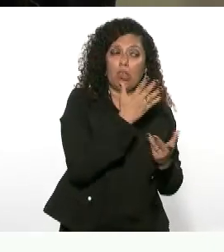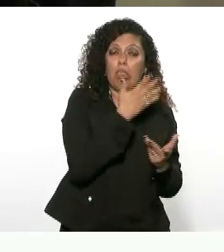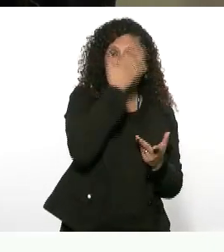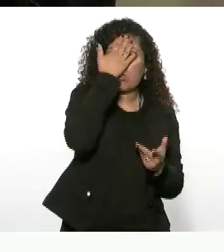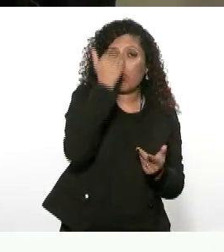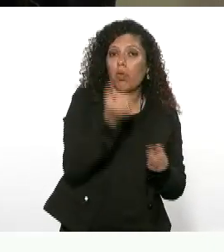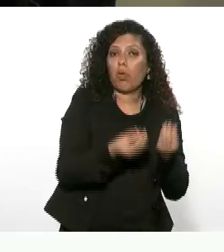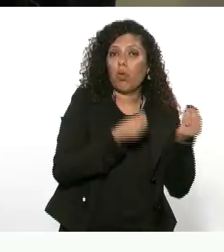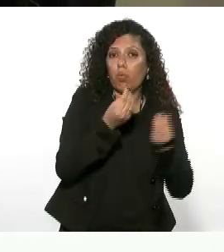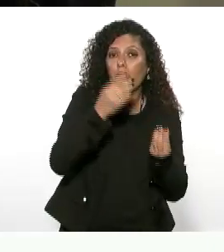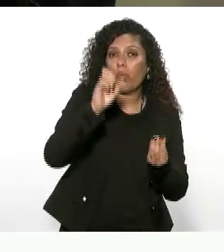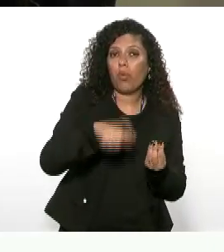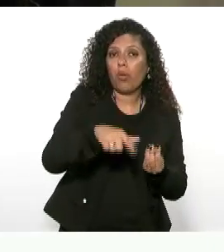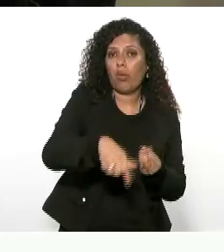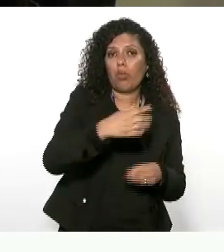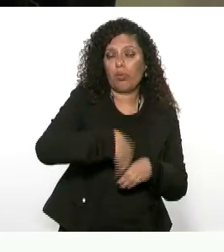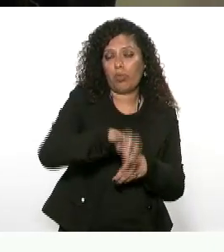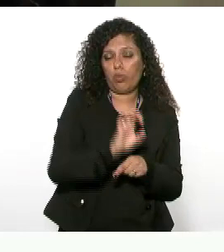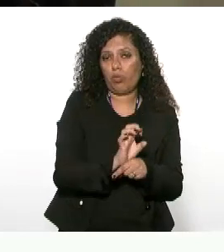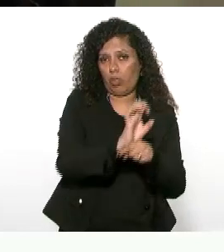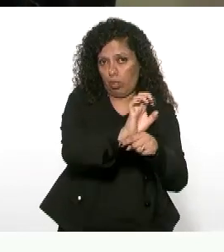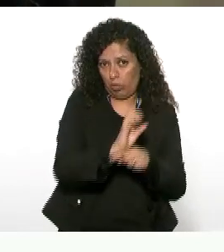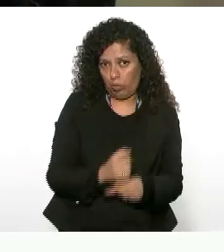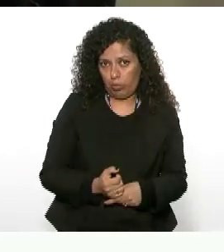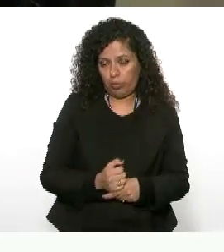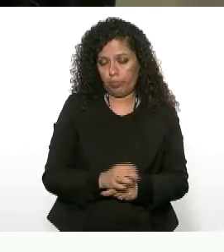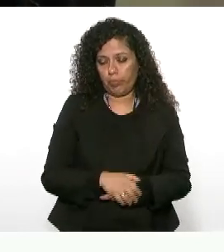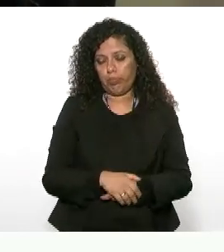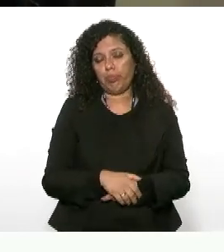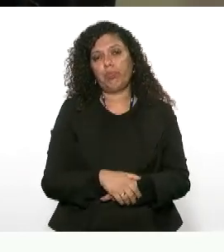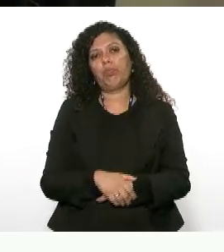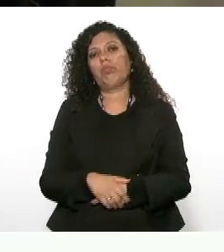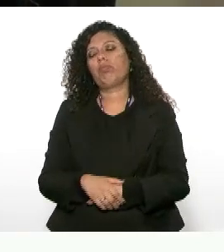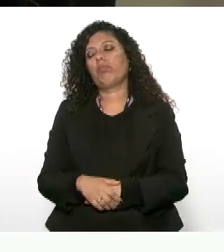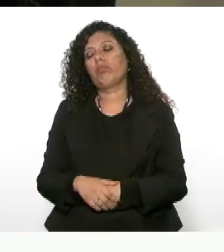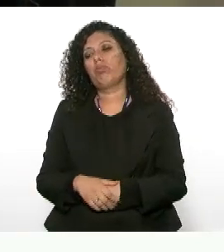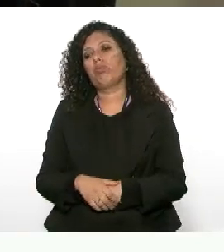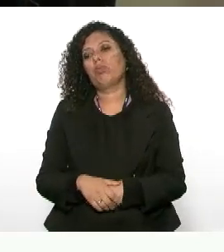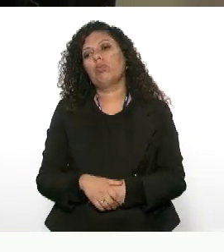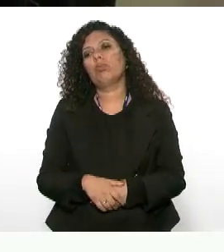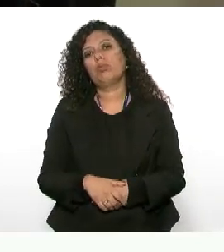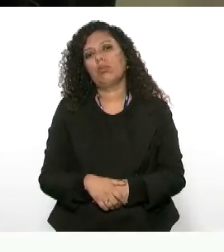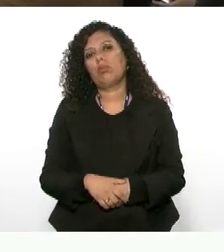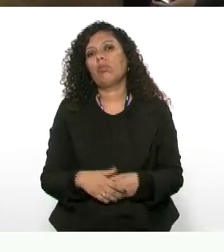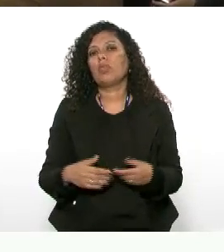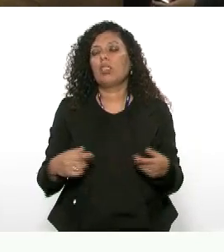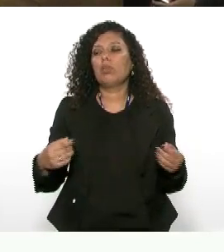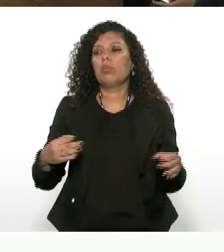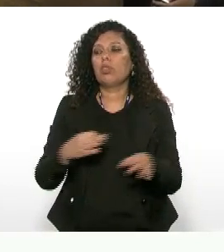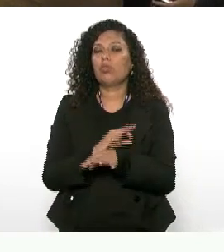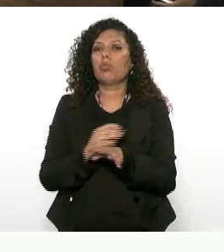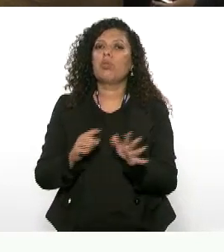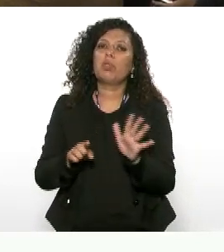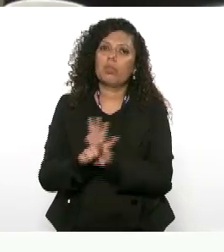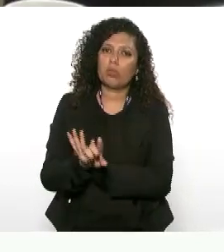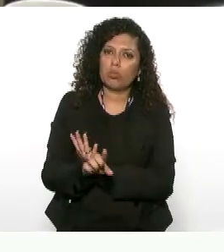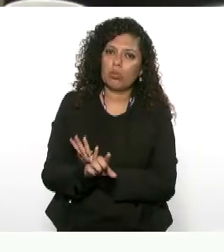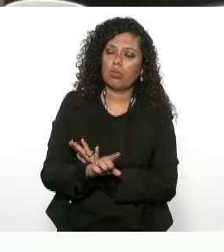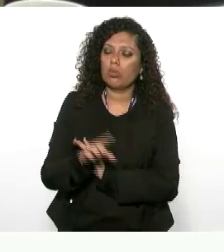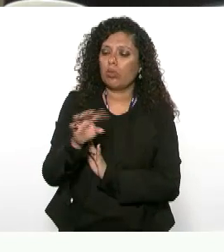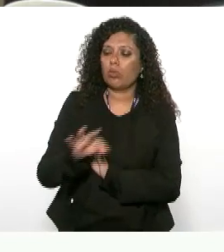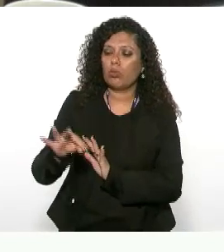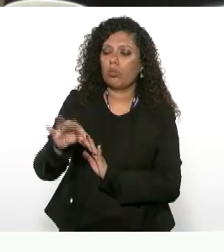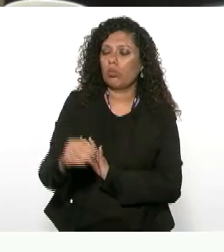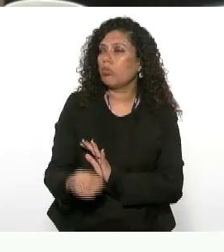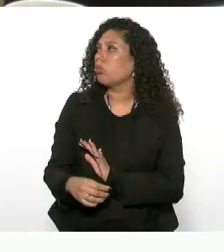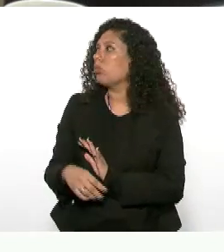dados atualizados, que é o Cinesp. Né? Perfeito. A última pergunta, e aí, obviamente, todos que estão aqui podem também,